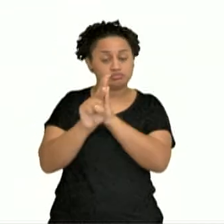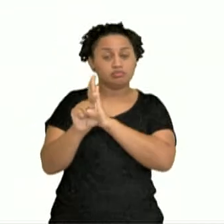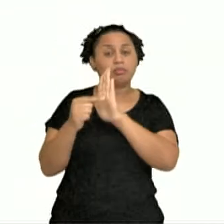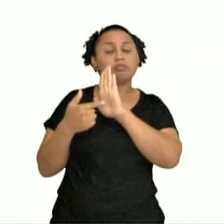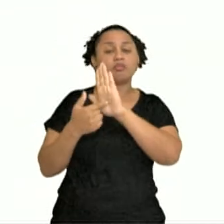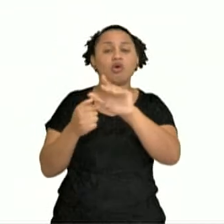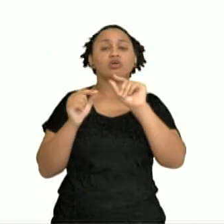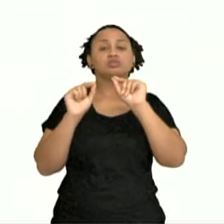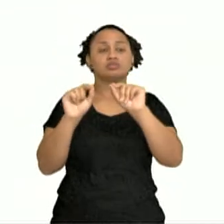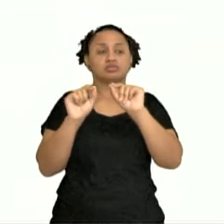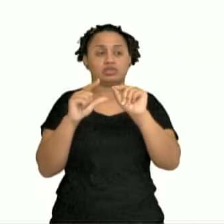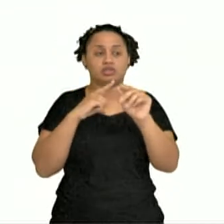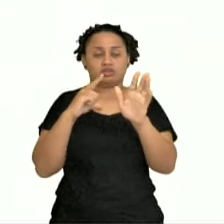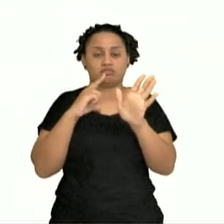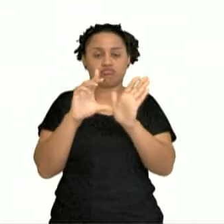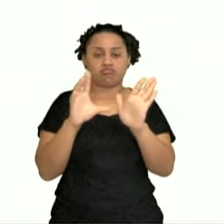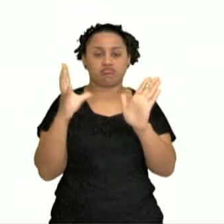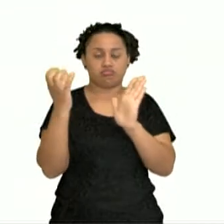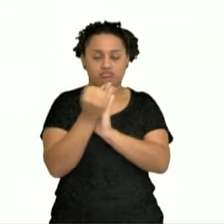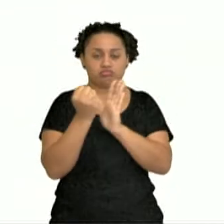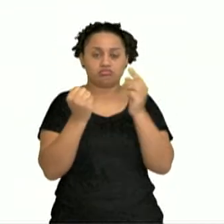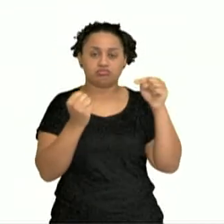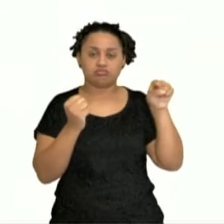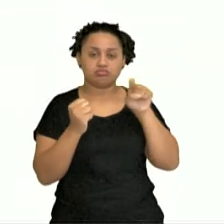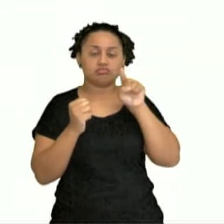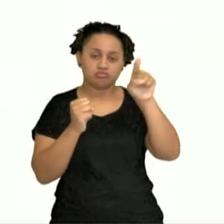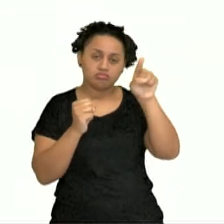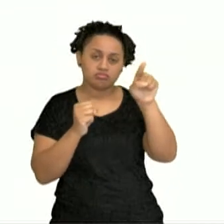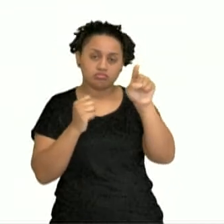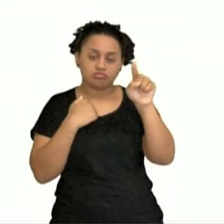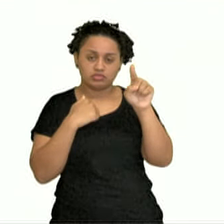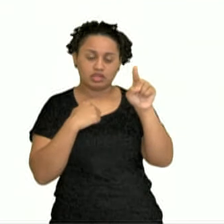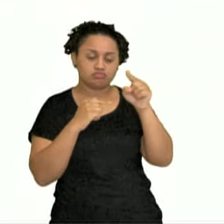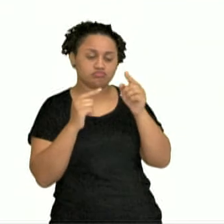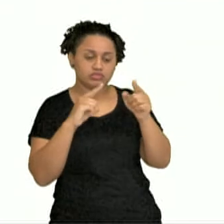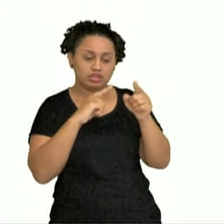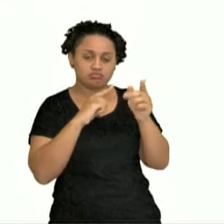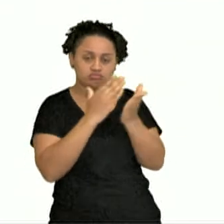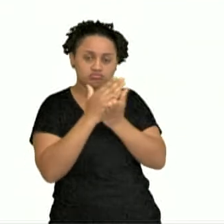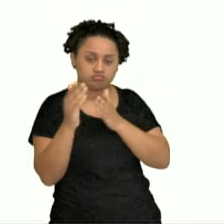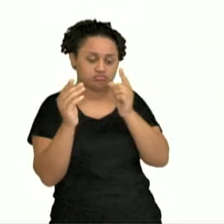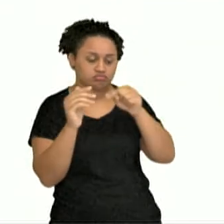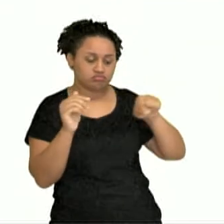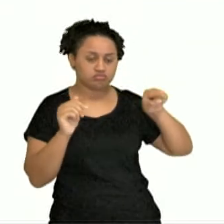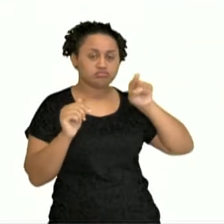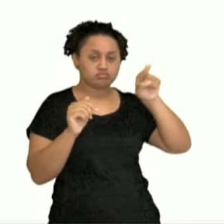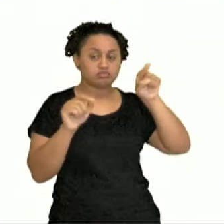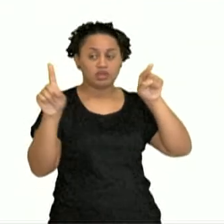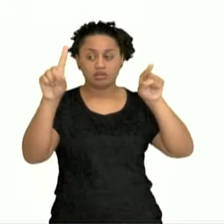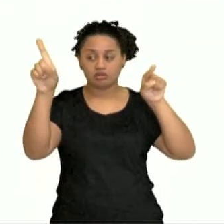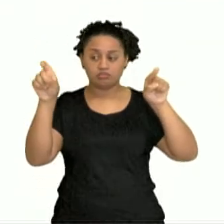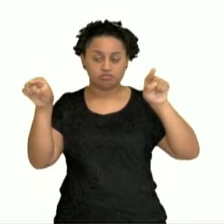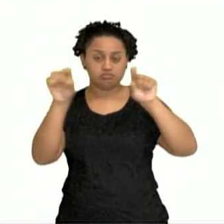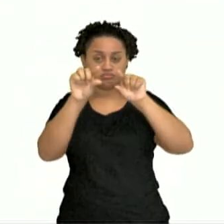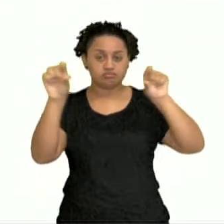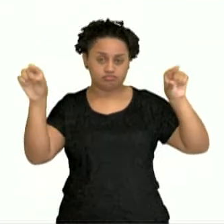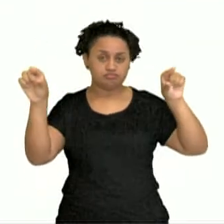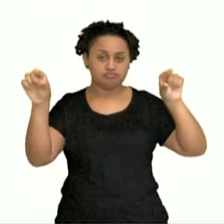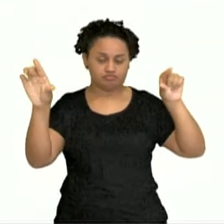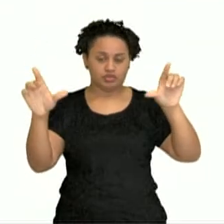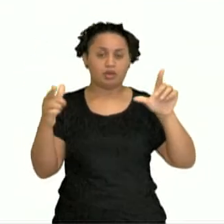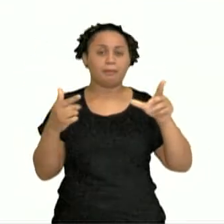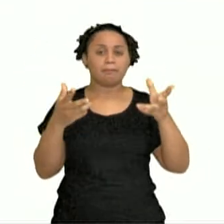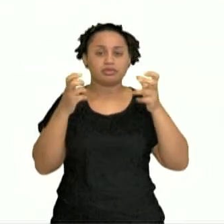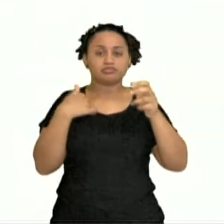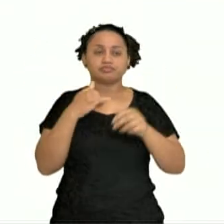é o símbolo, então, interrogação, invertido, e também normal no final da pergunta. Olha aqui um exemplo,